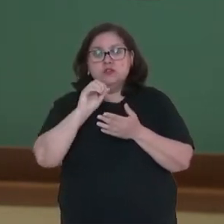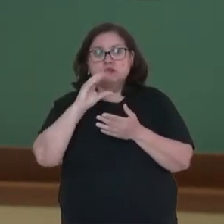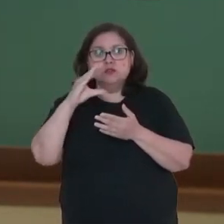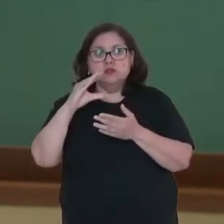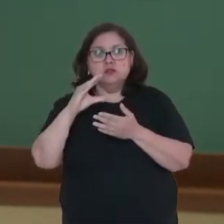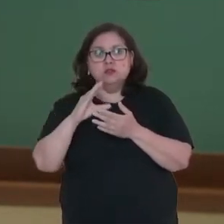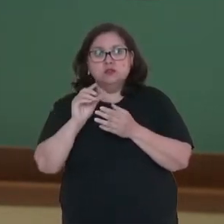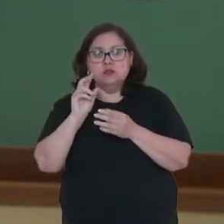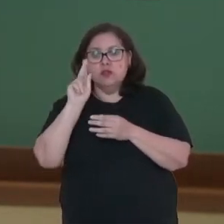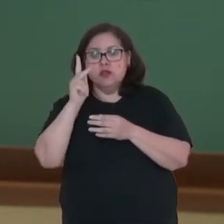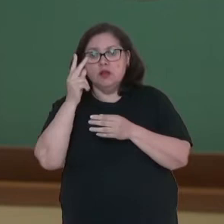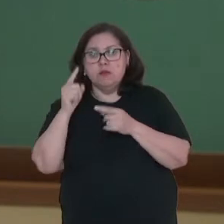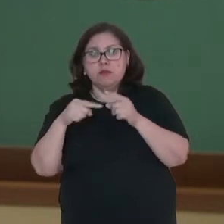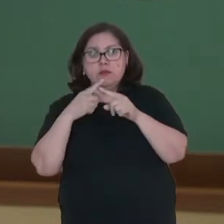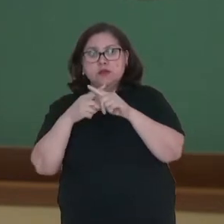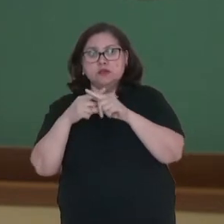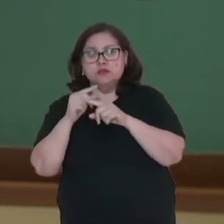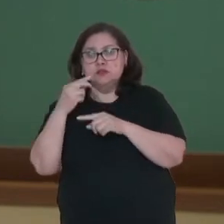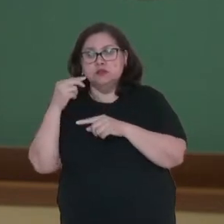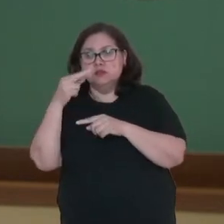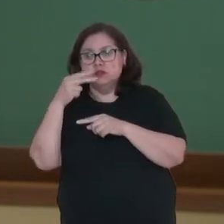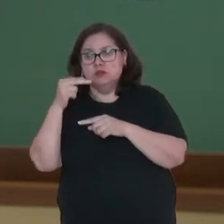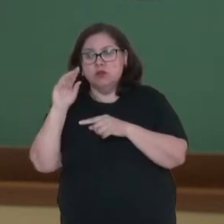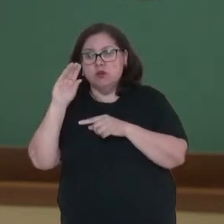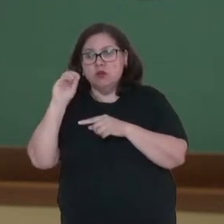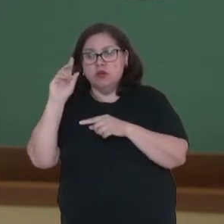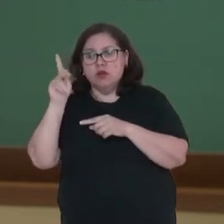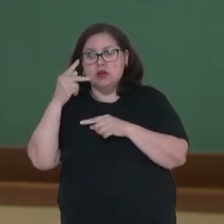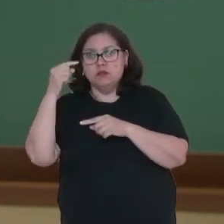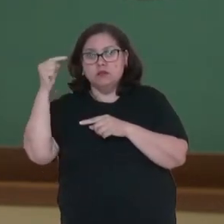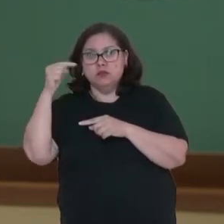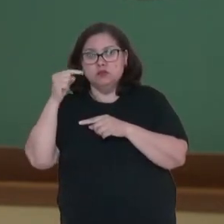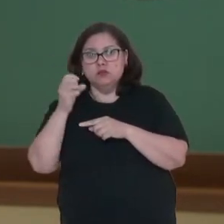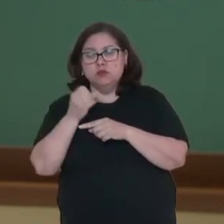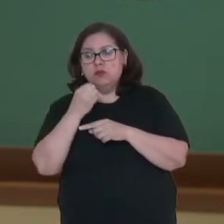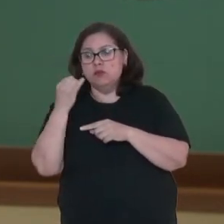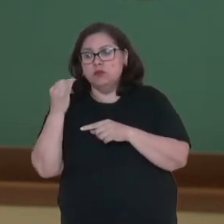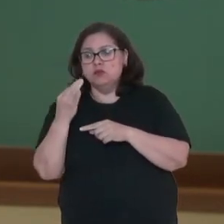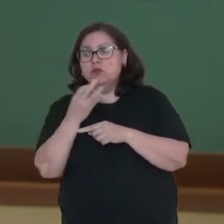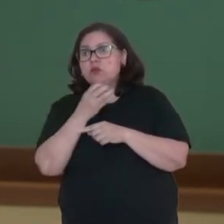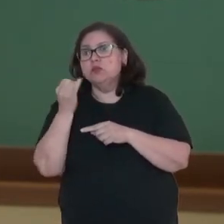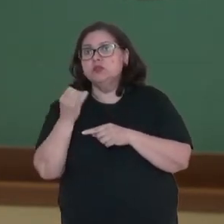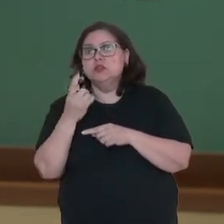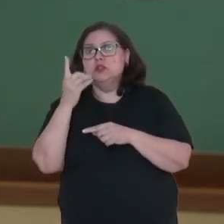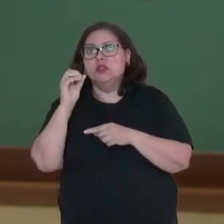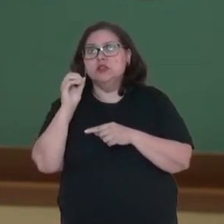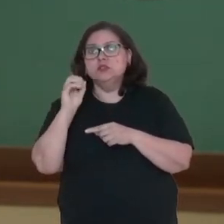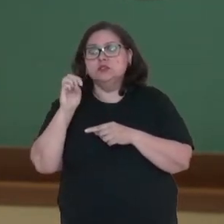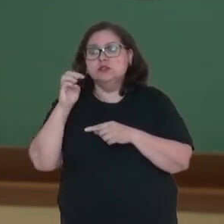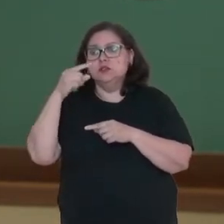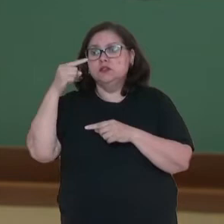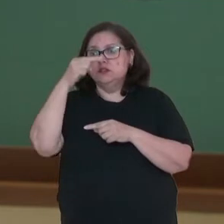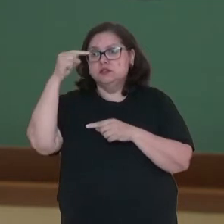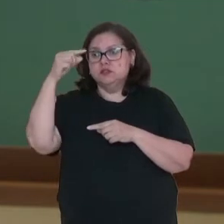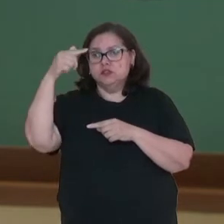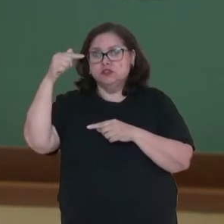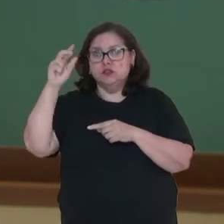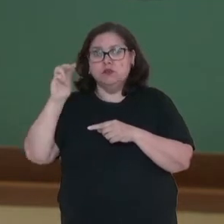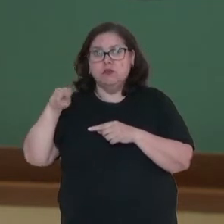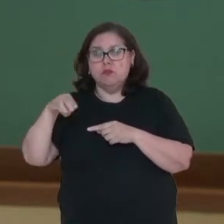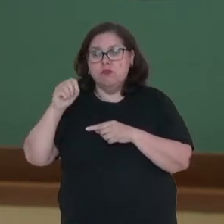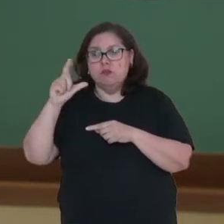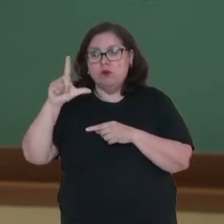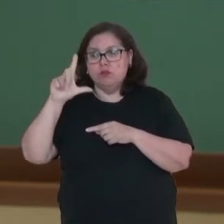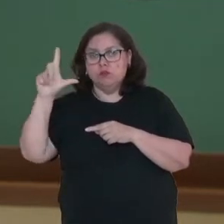Celsius, concentração de H+ igual a concentração de OH-. E quanto que é essa concentração? 10 elevado a -7